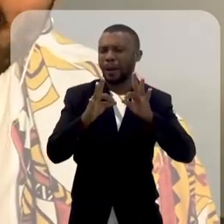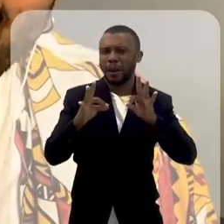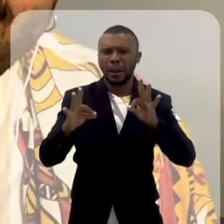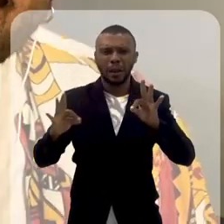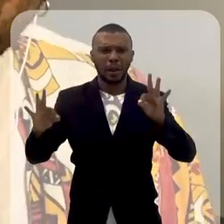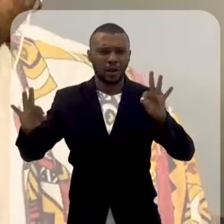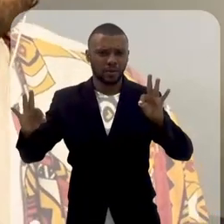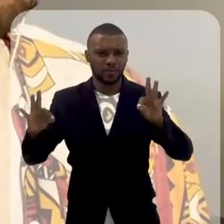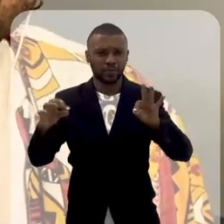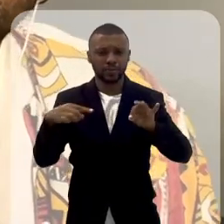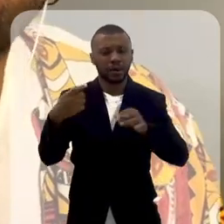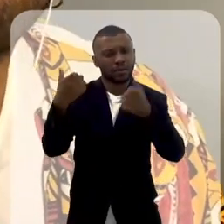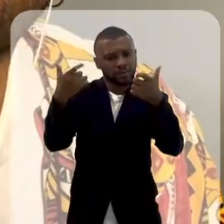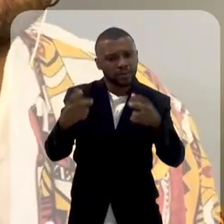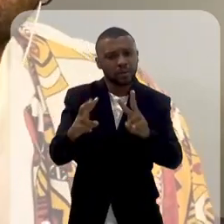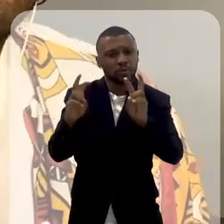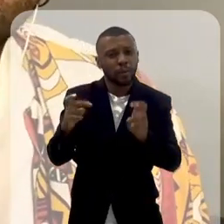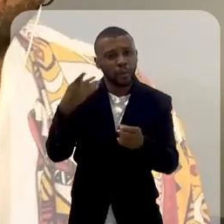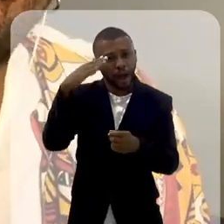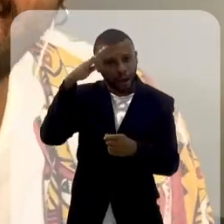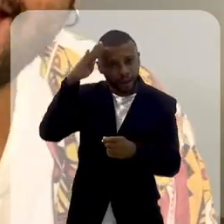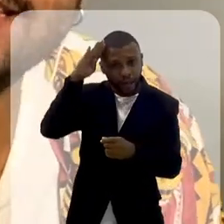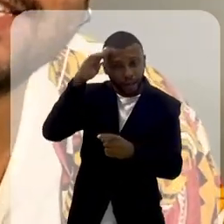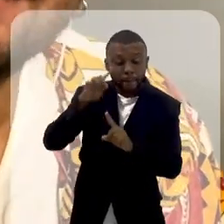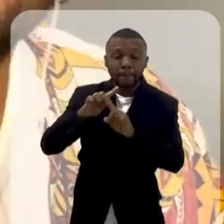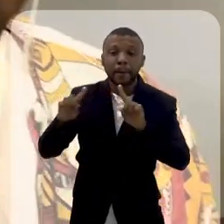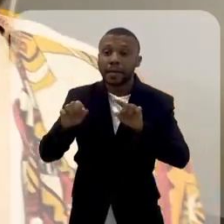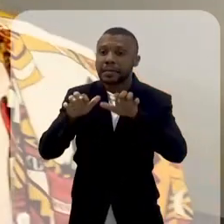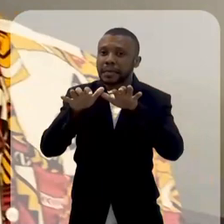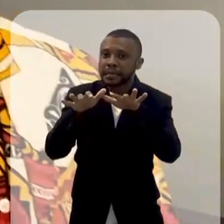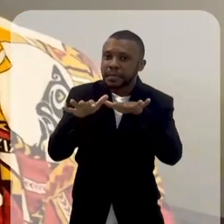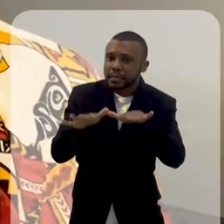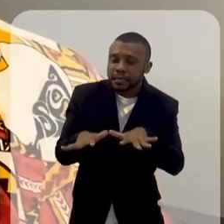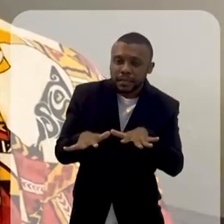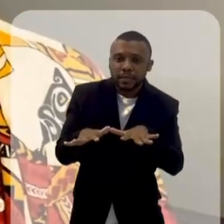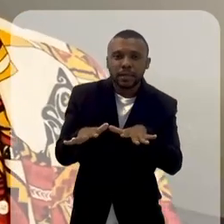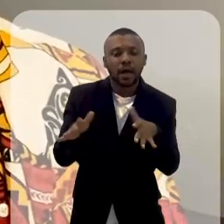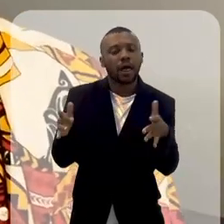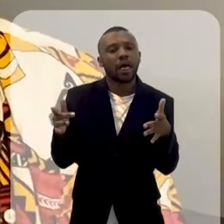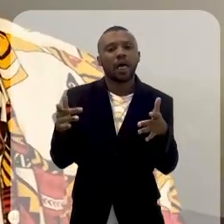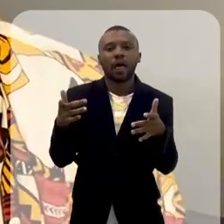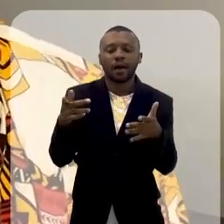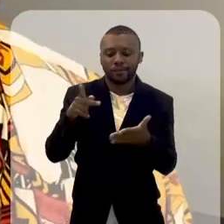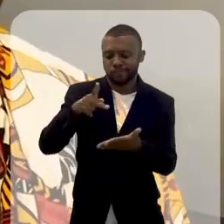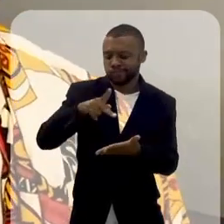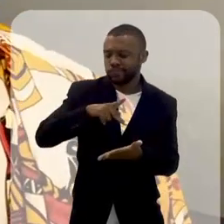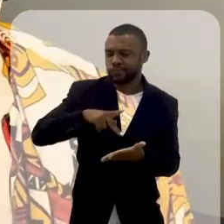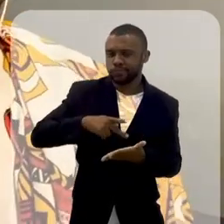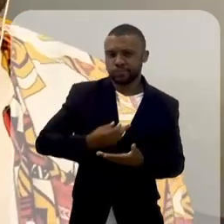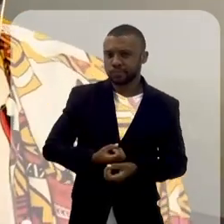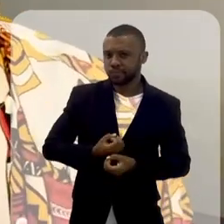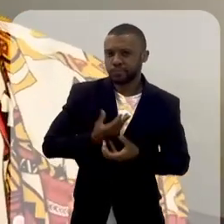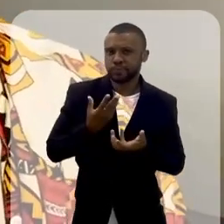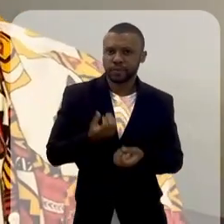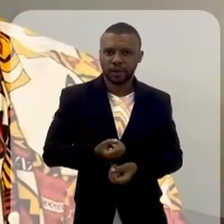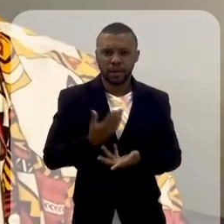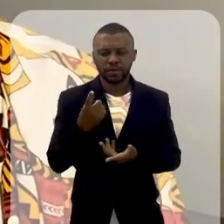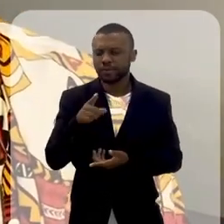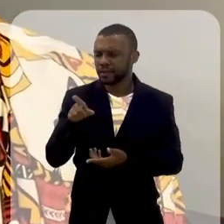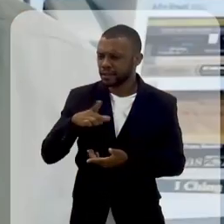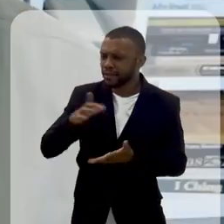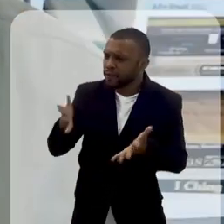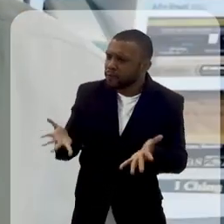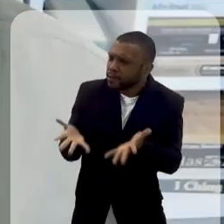sei. Às vezes a gente fala um pouco de academiquês, mas a escrita é completamente